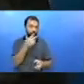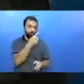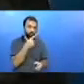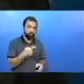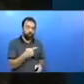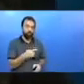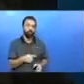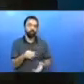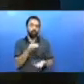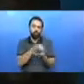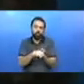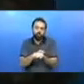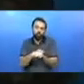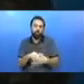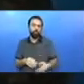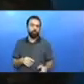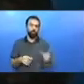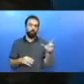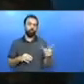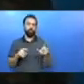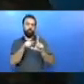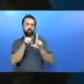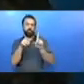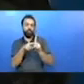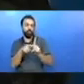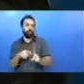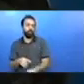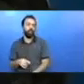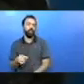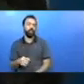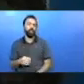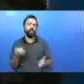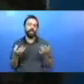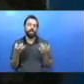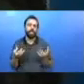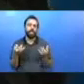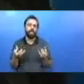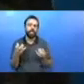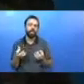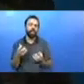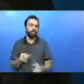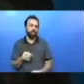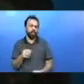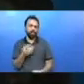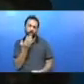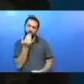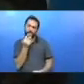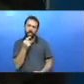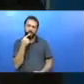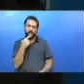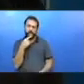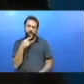Francisco, eles eram casados, e ela estava com desejo de comer língua de boi, justamente do boi bumbá, mas o boi bumbá